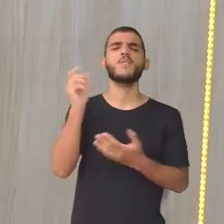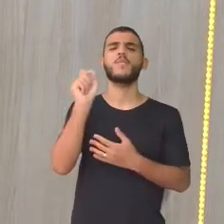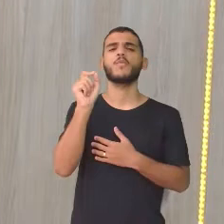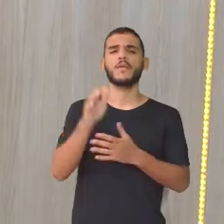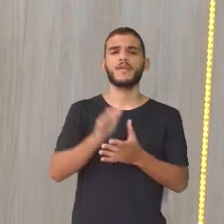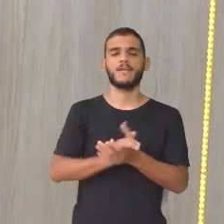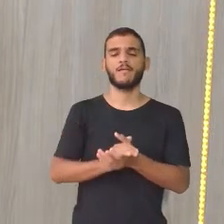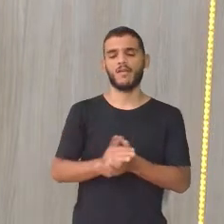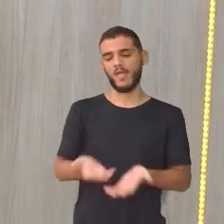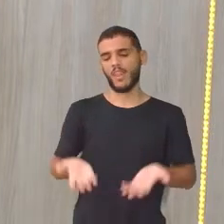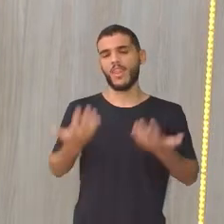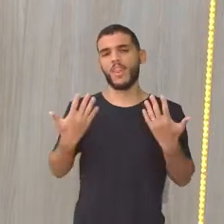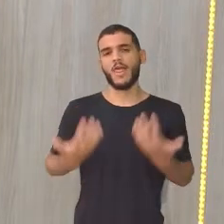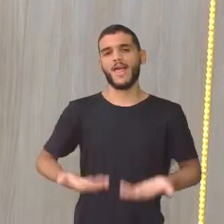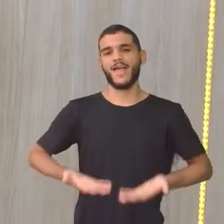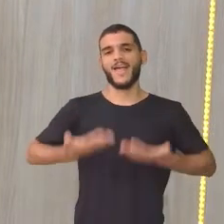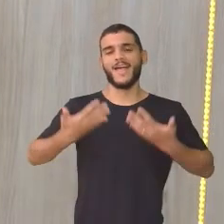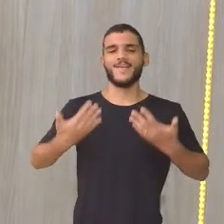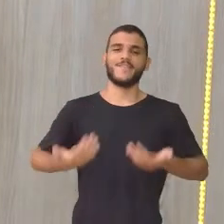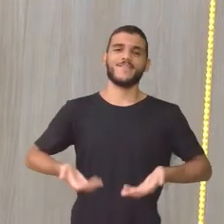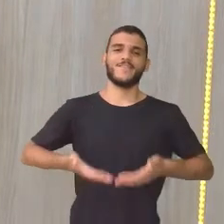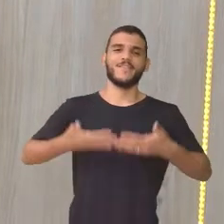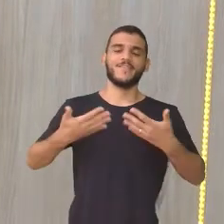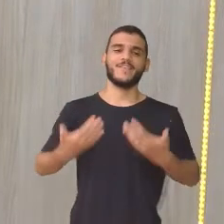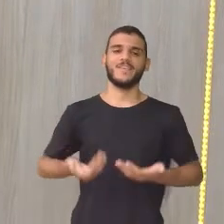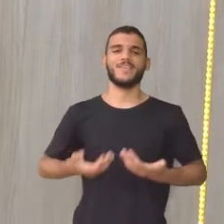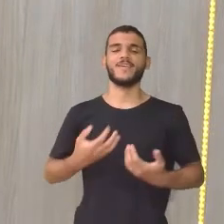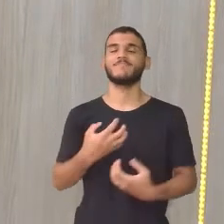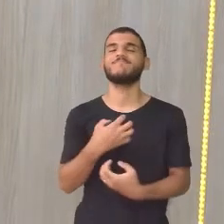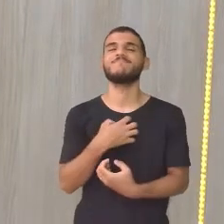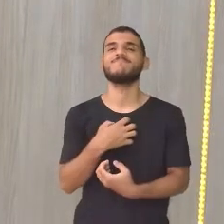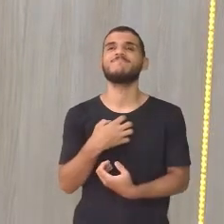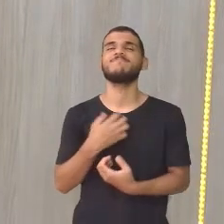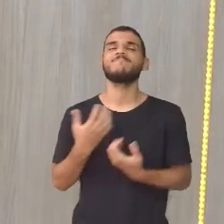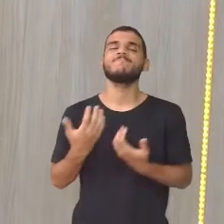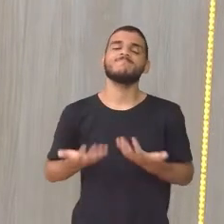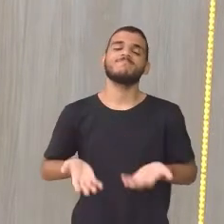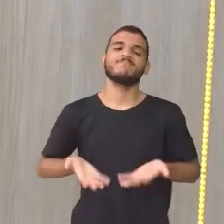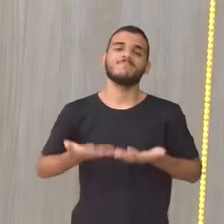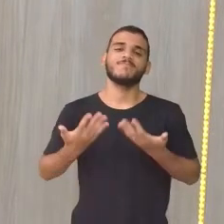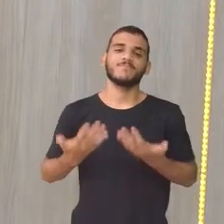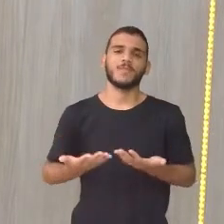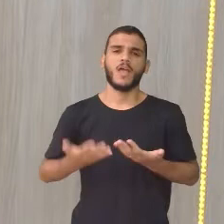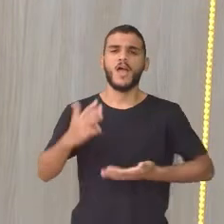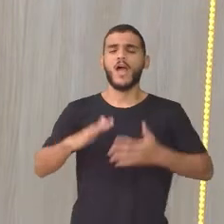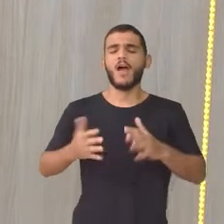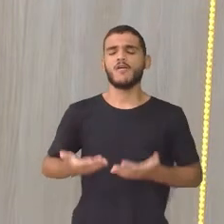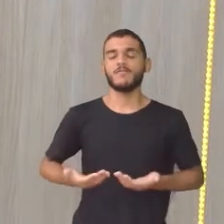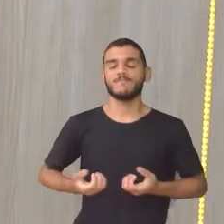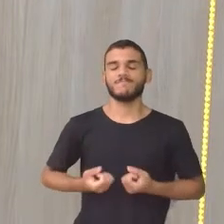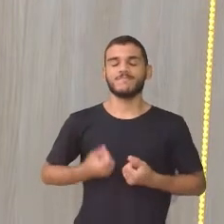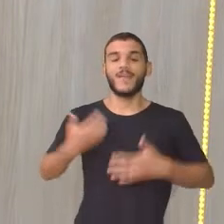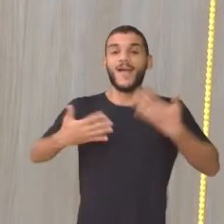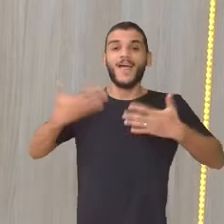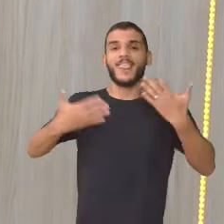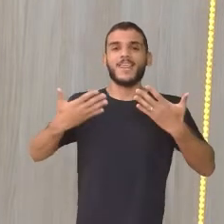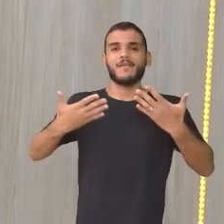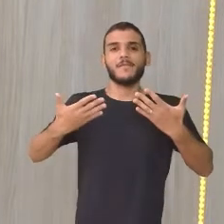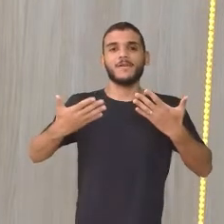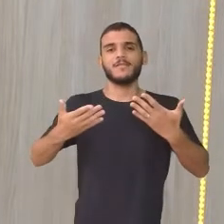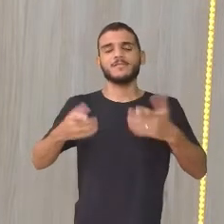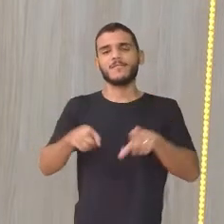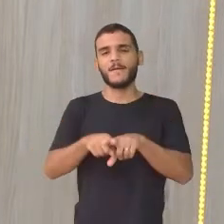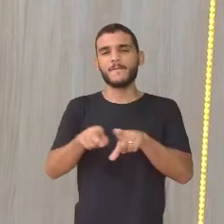uma leveza, não é? Ele muitas vezes nos anima, nos inspira, e é um